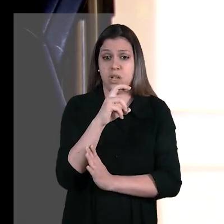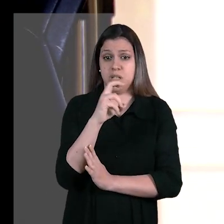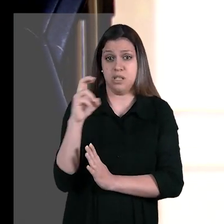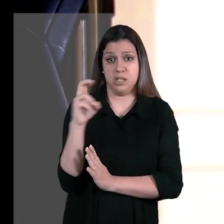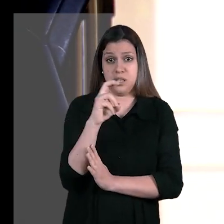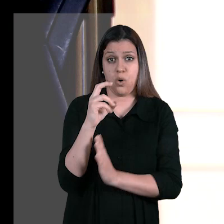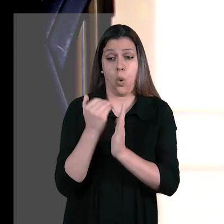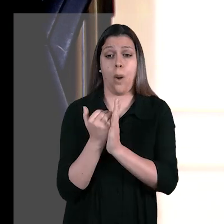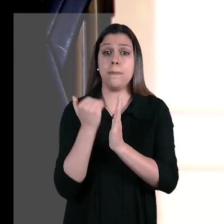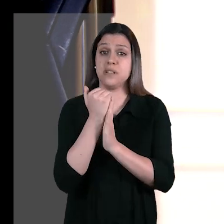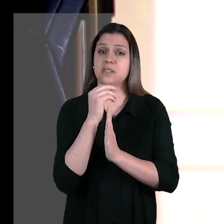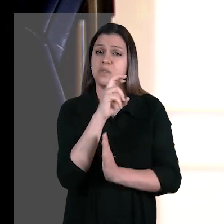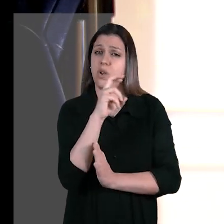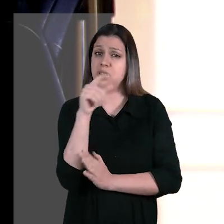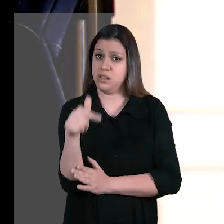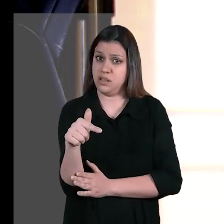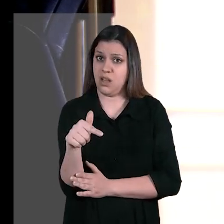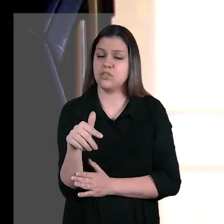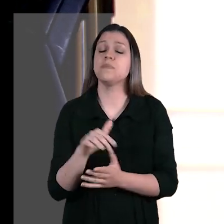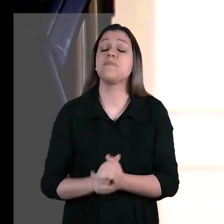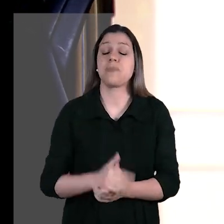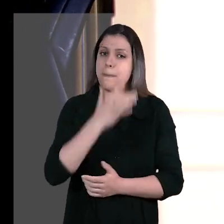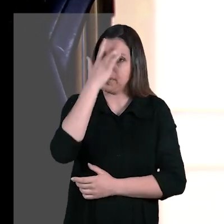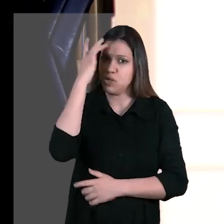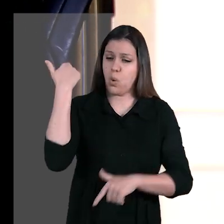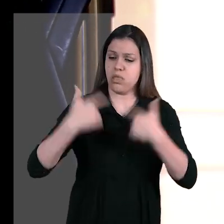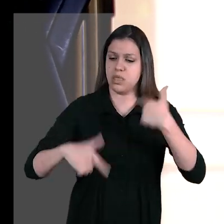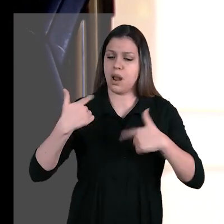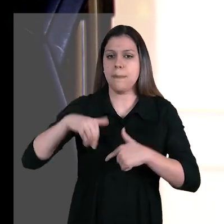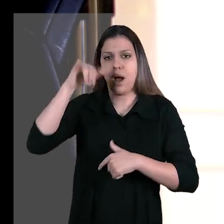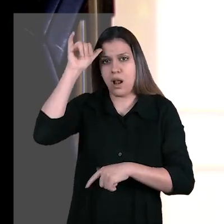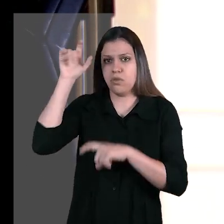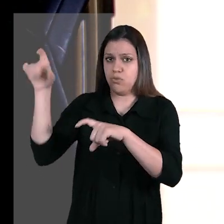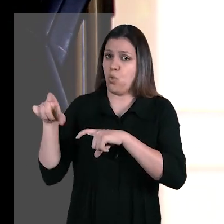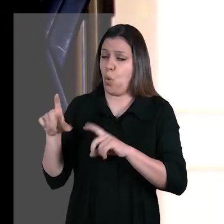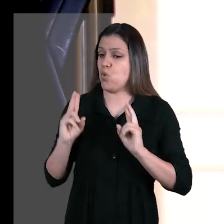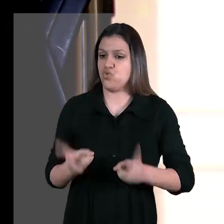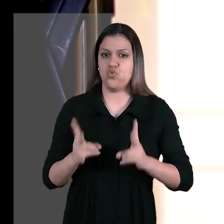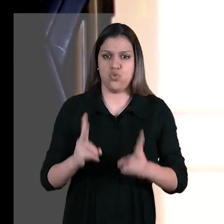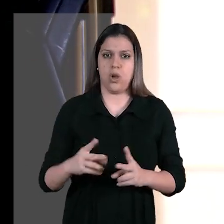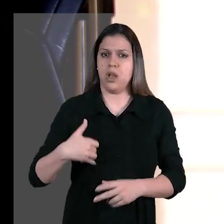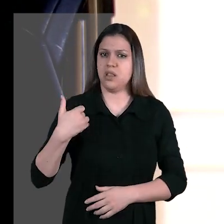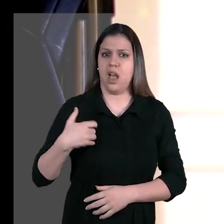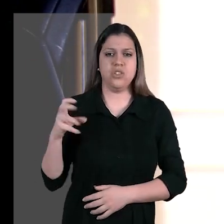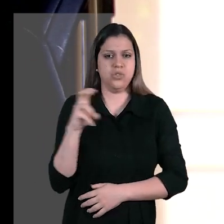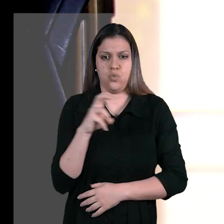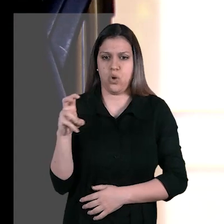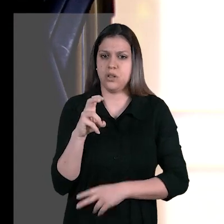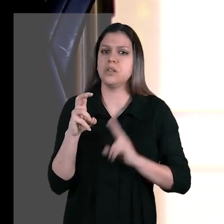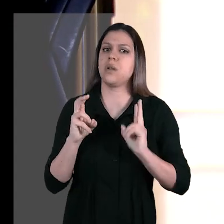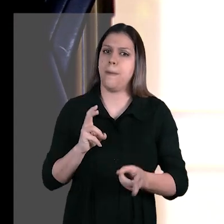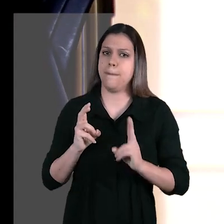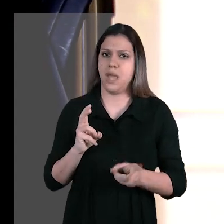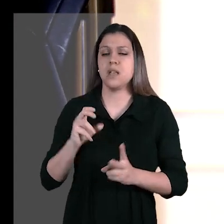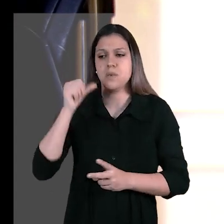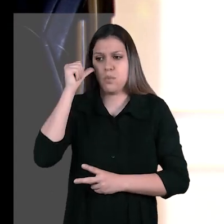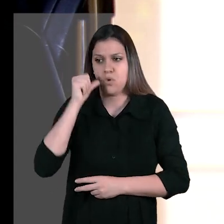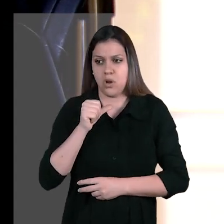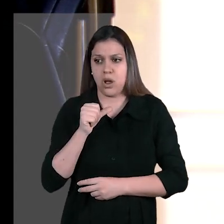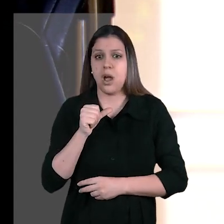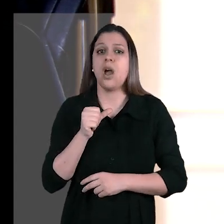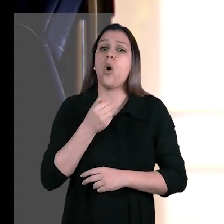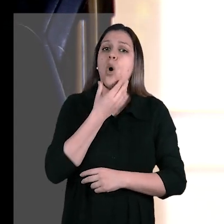para 57, do trabalhador rural vai continuar, não se mexeu no trabalhador rural, hoje é 55 para